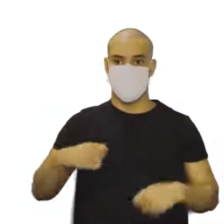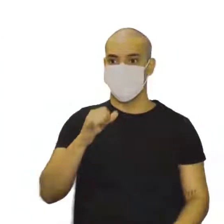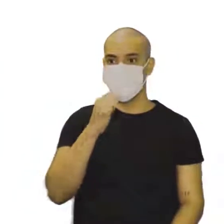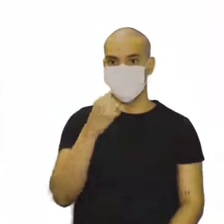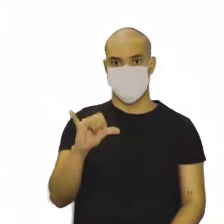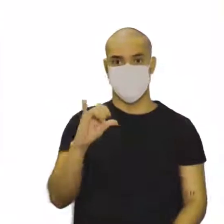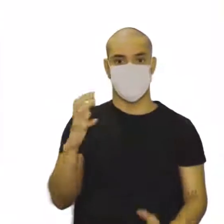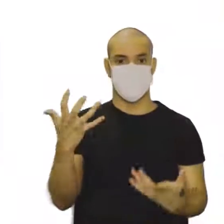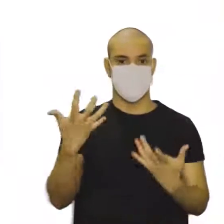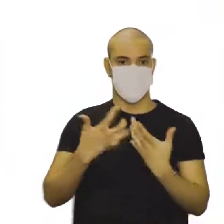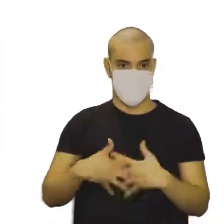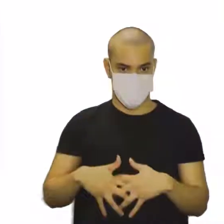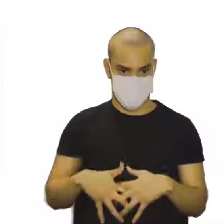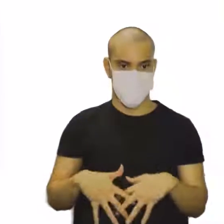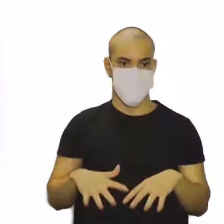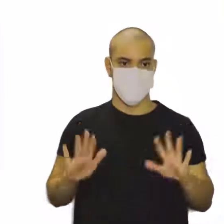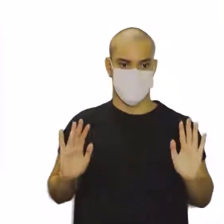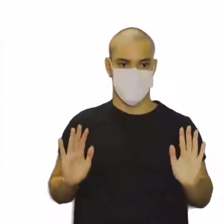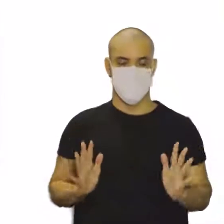para o funcionamento dos seus